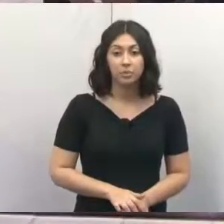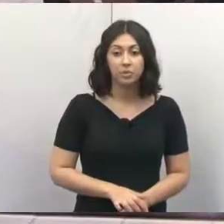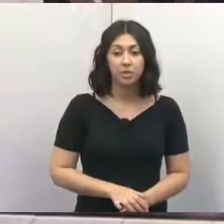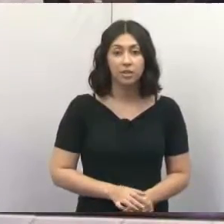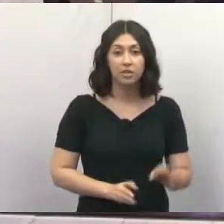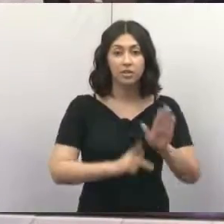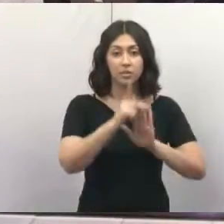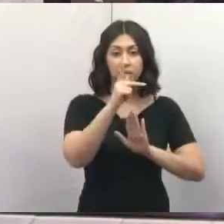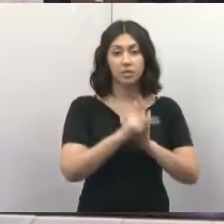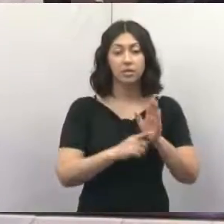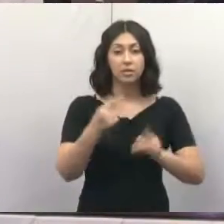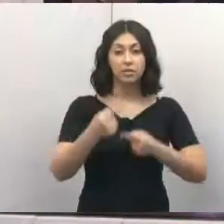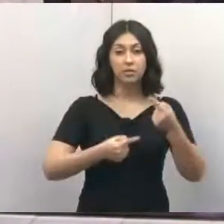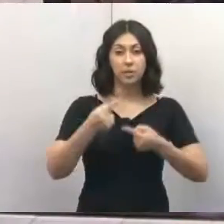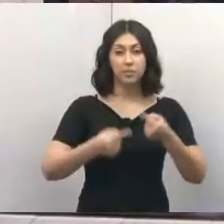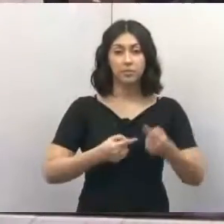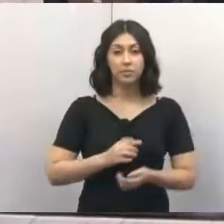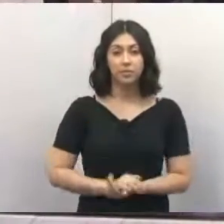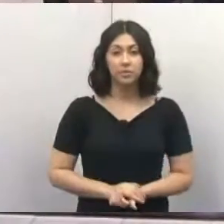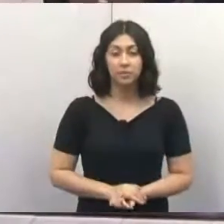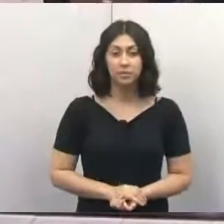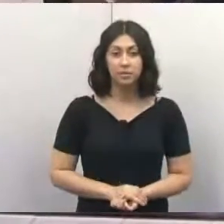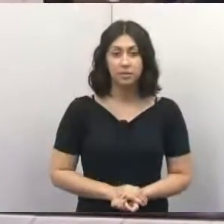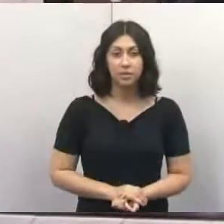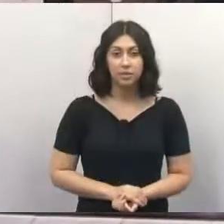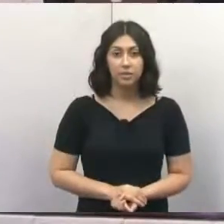O projeto continua em discussão.